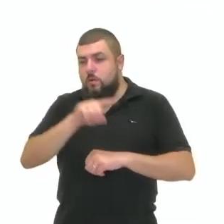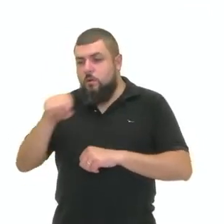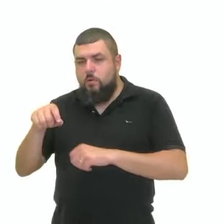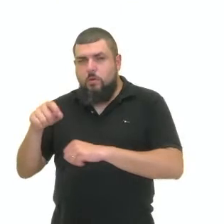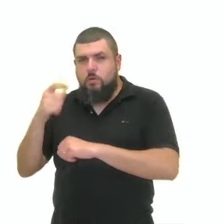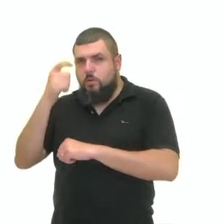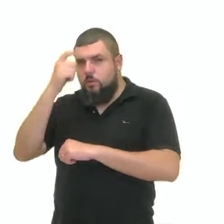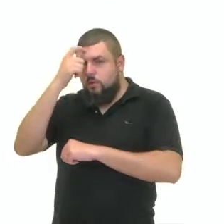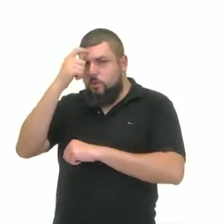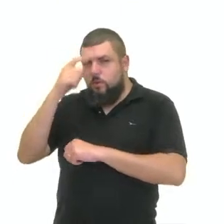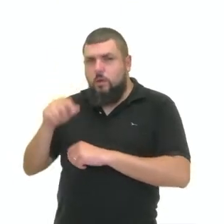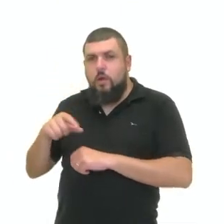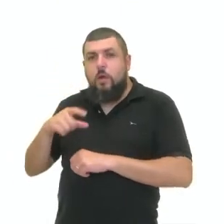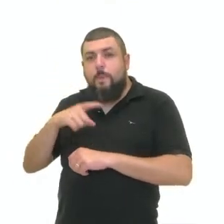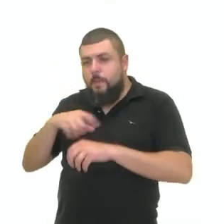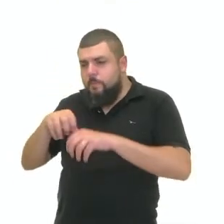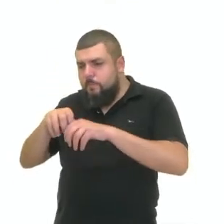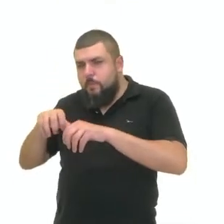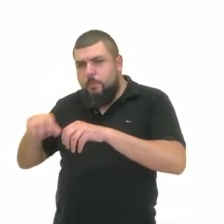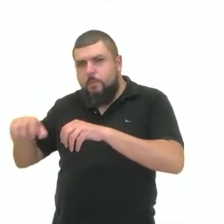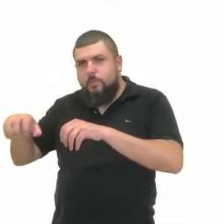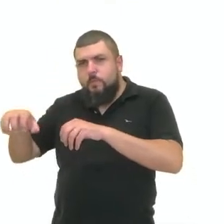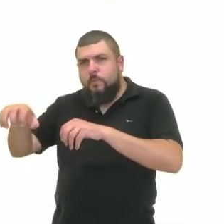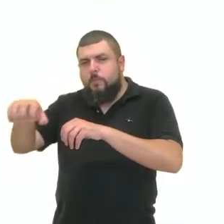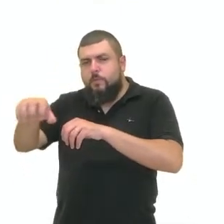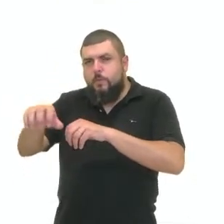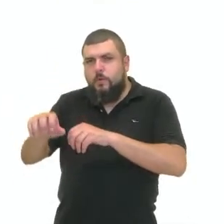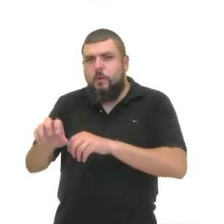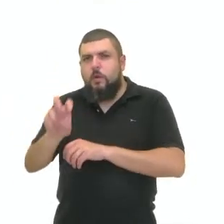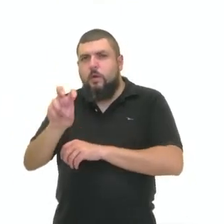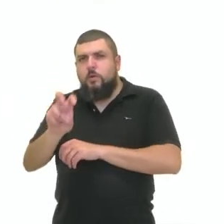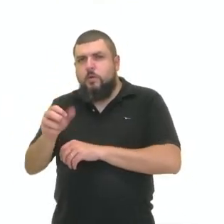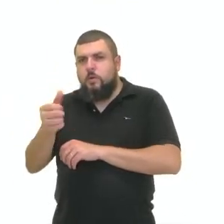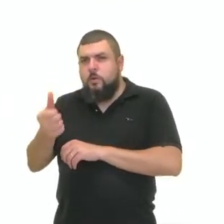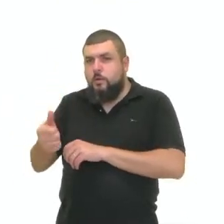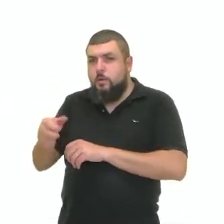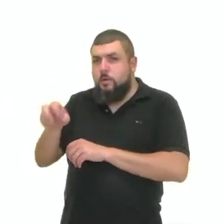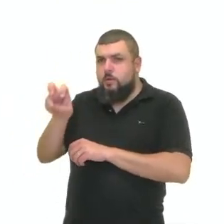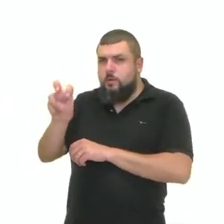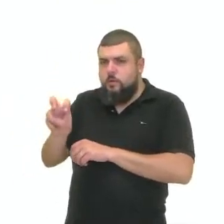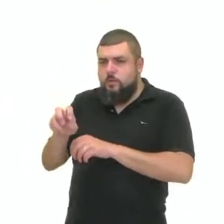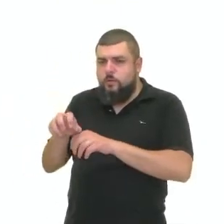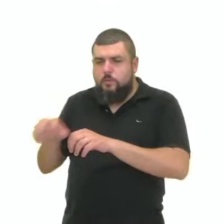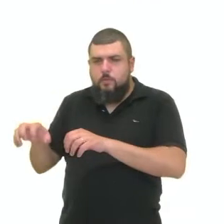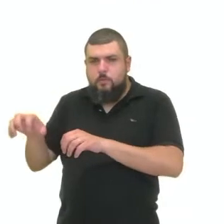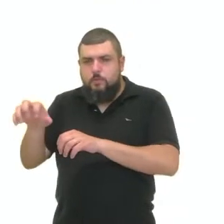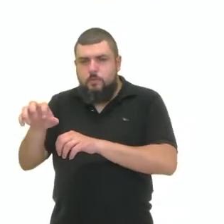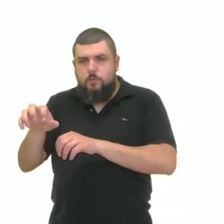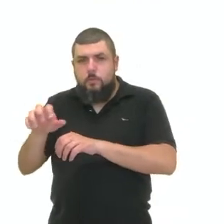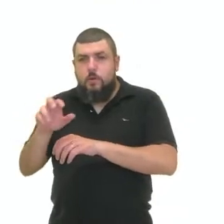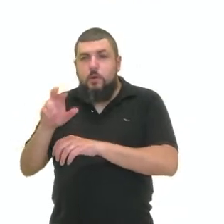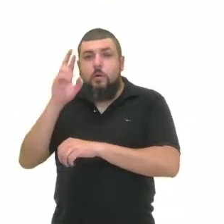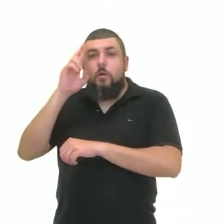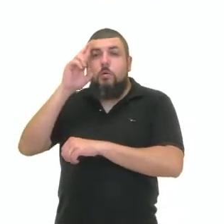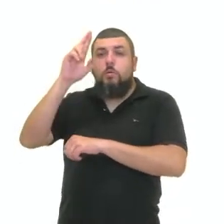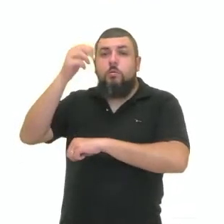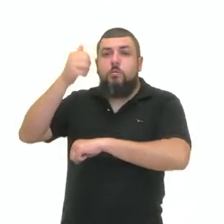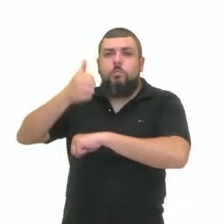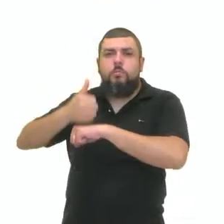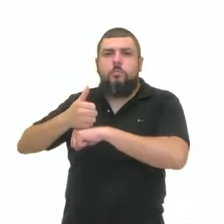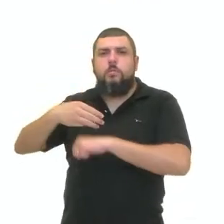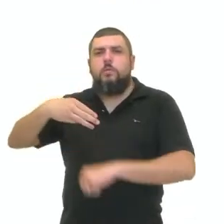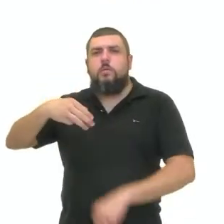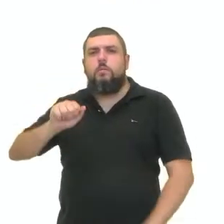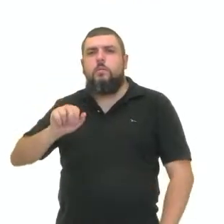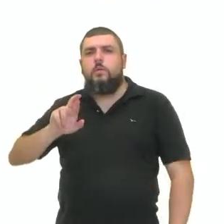em 565 principados diferentes cada um deles liderado por um Marajá